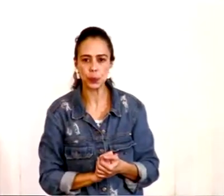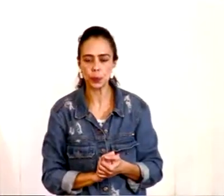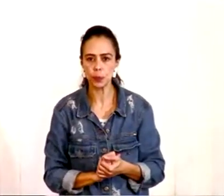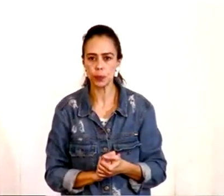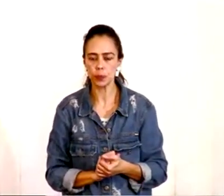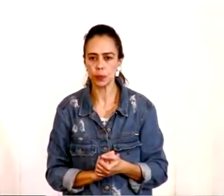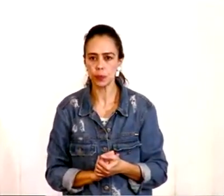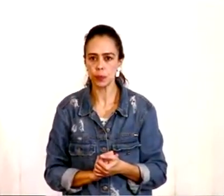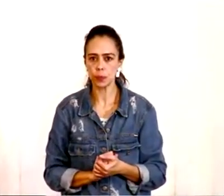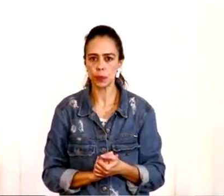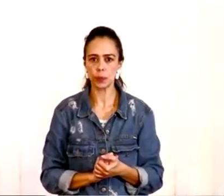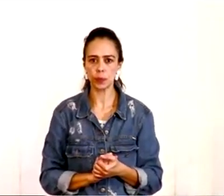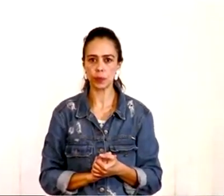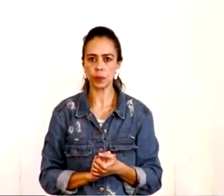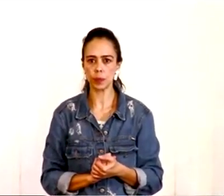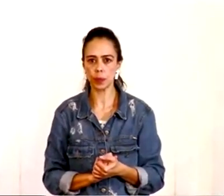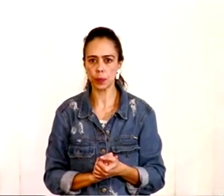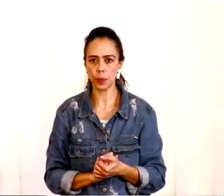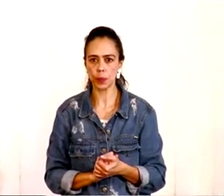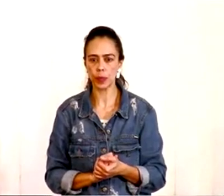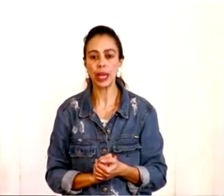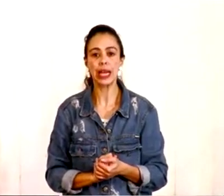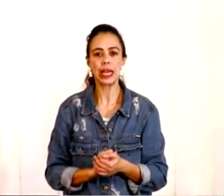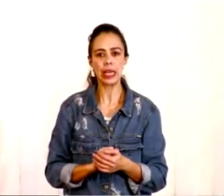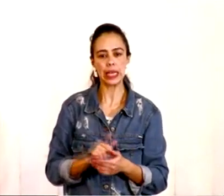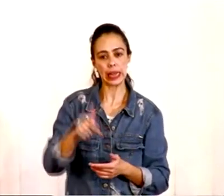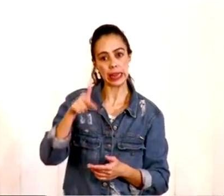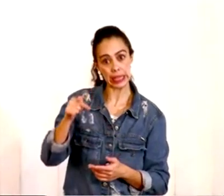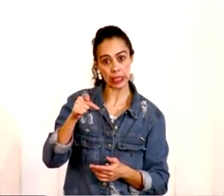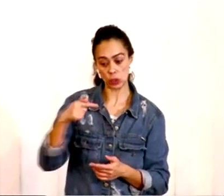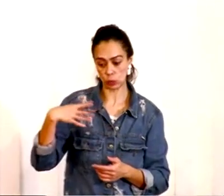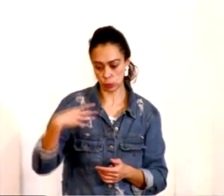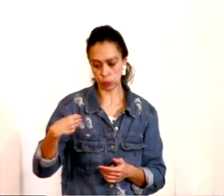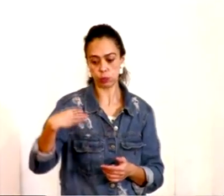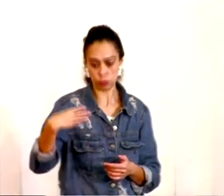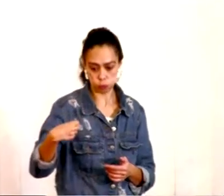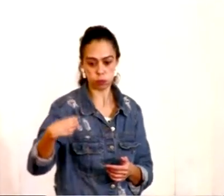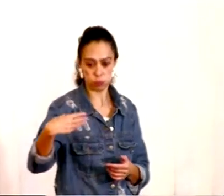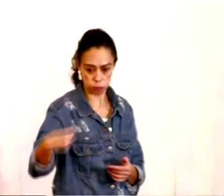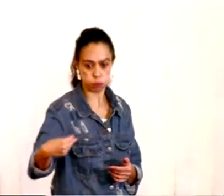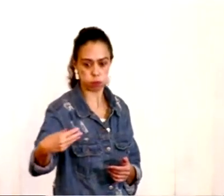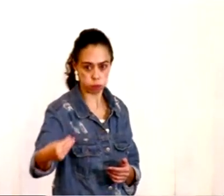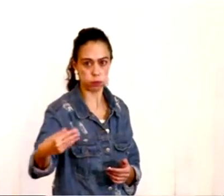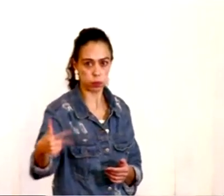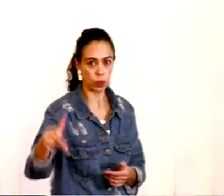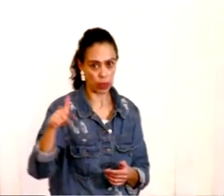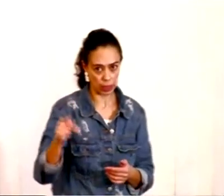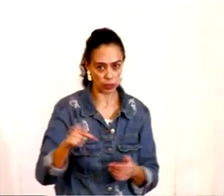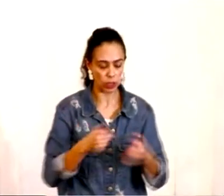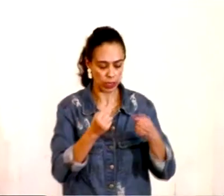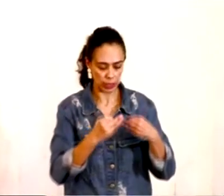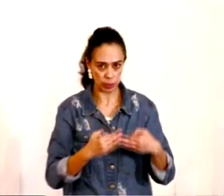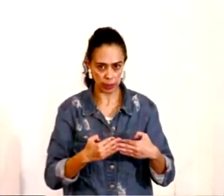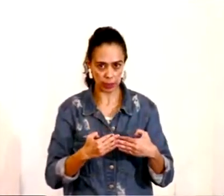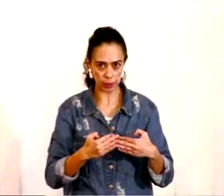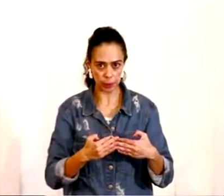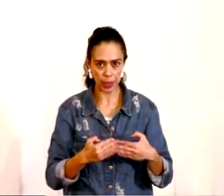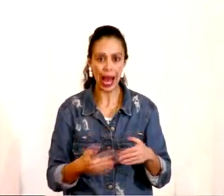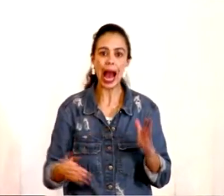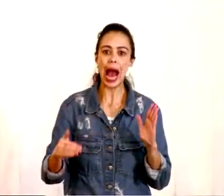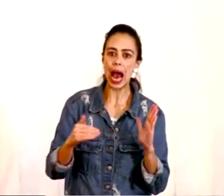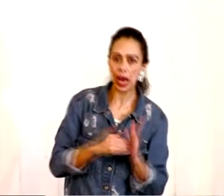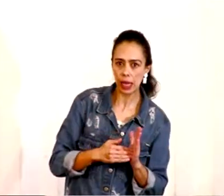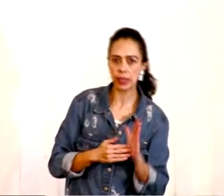isso através de 7 gerações, até chegar em Lameque. E aqui em Lameque